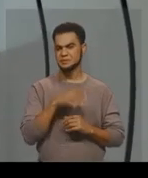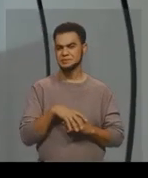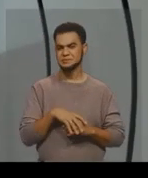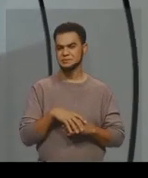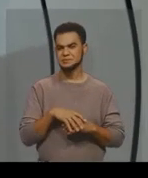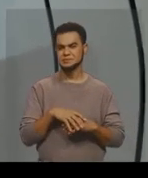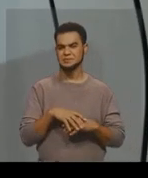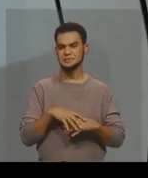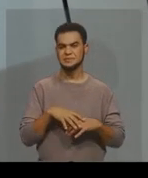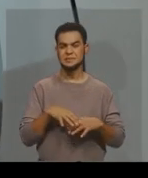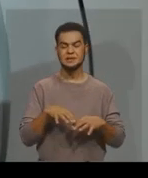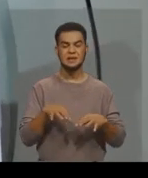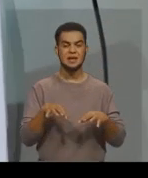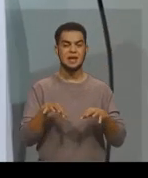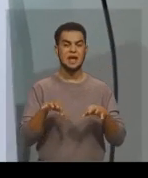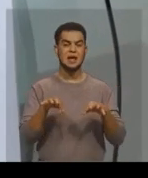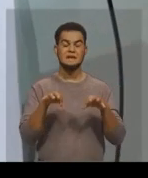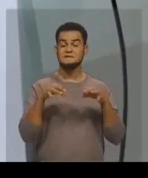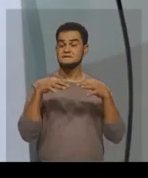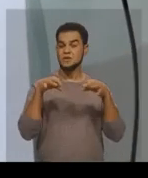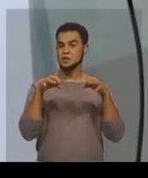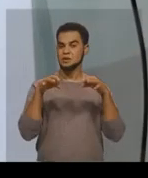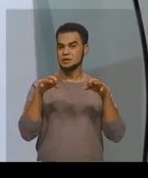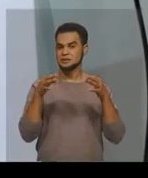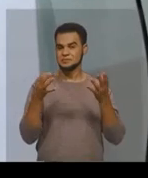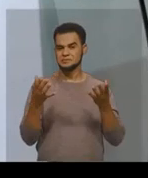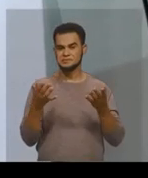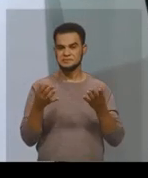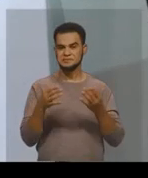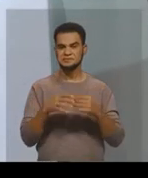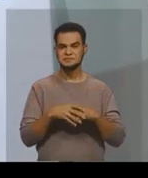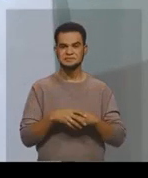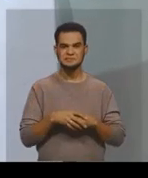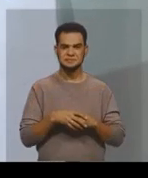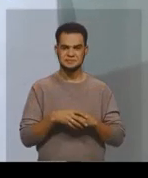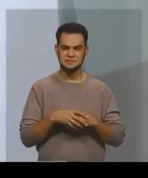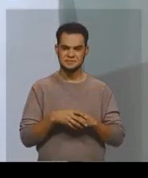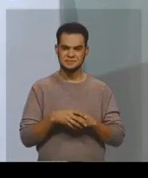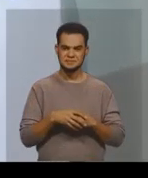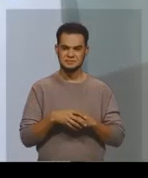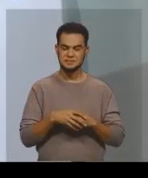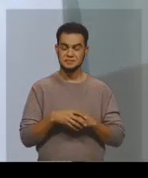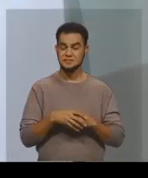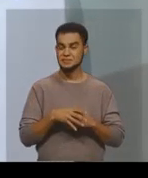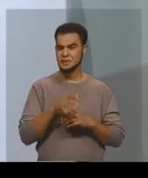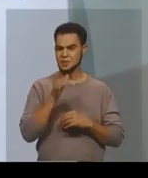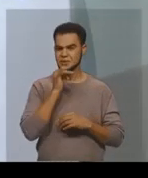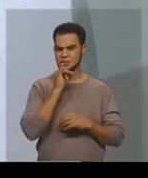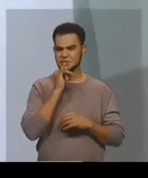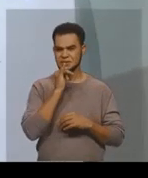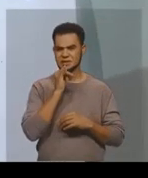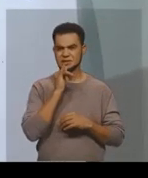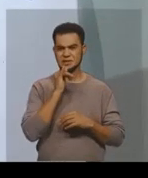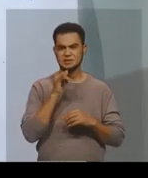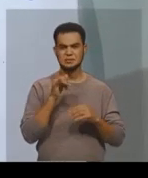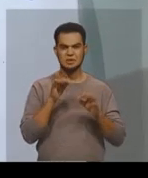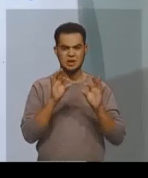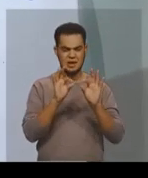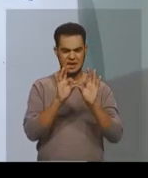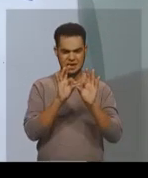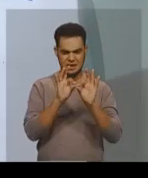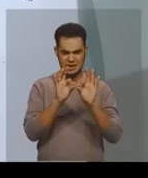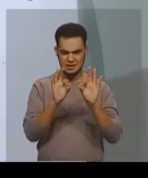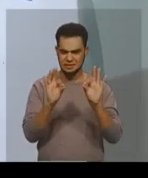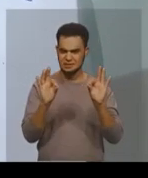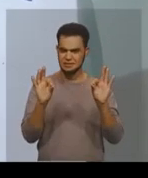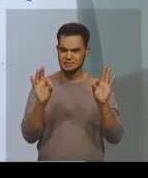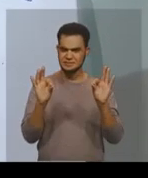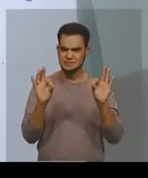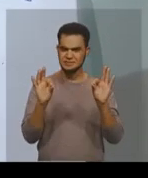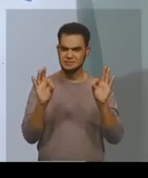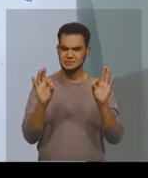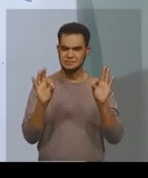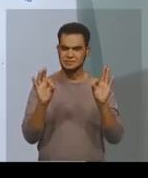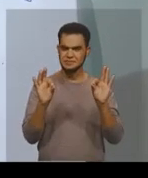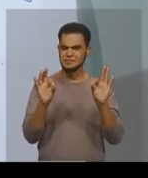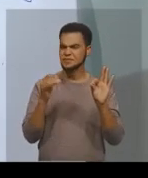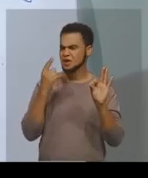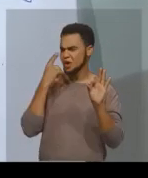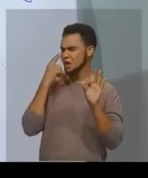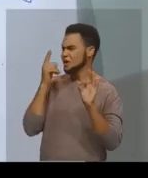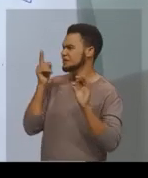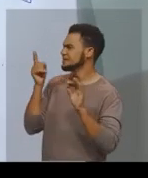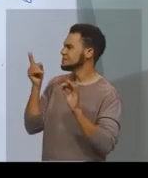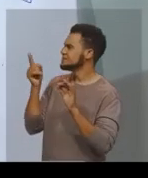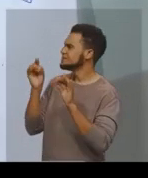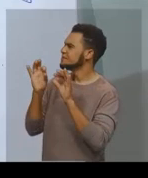folha. Se eu pego aqui, ó, em linha reta, né, aqui, ó, em linha reta, O ângulo que